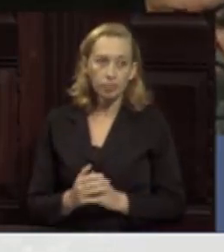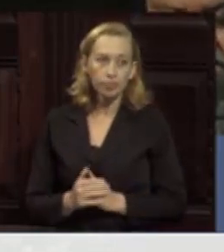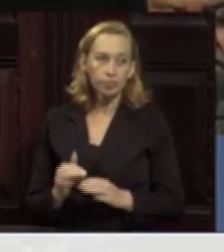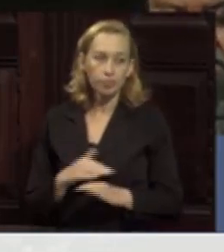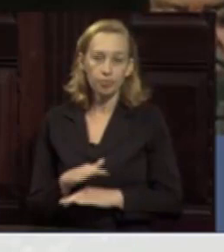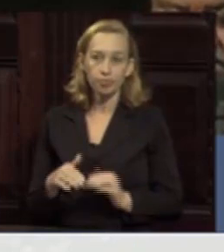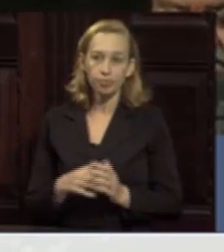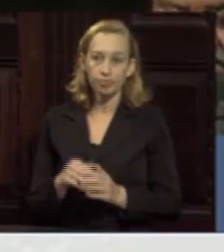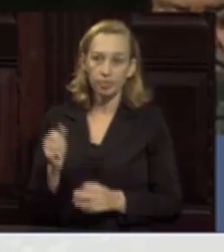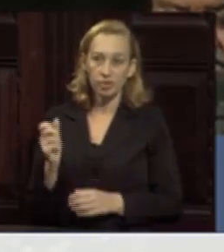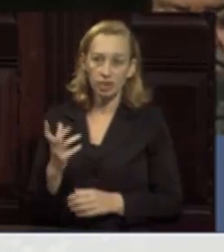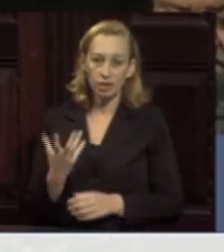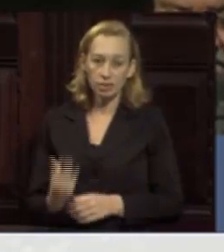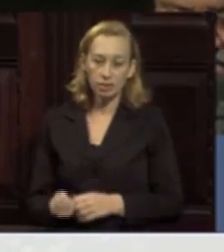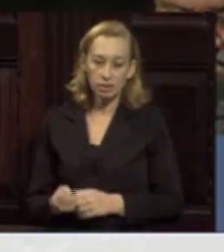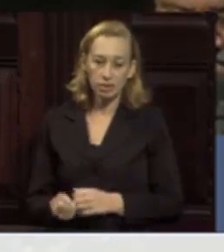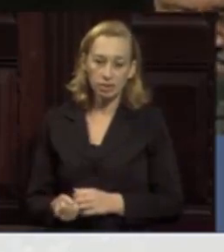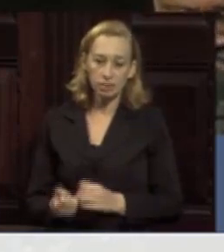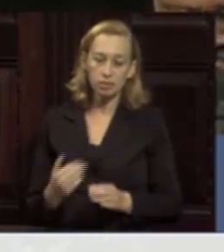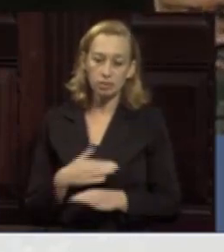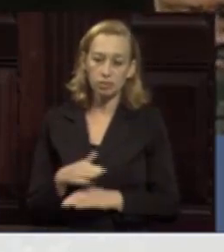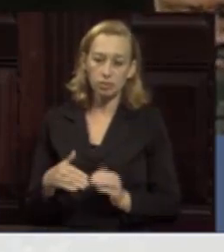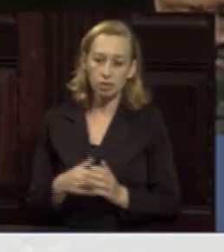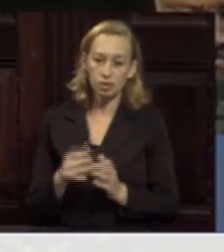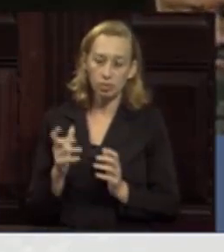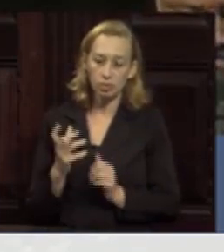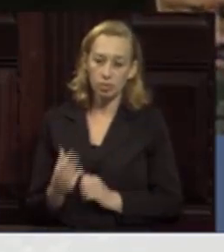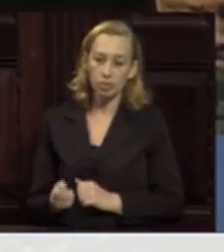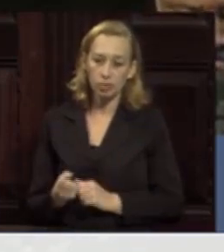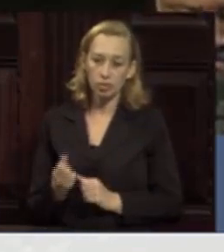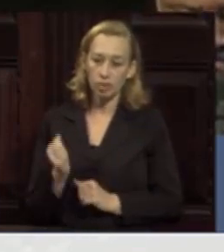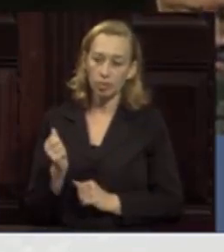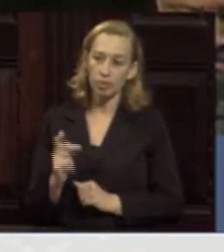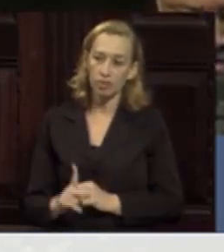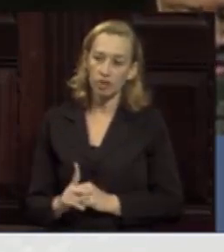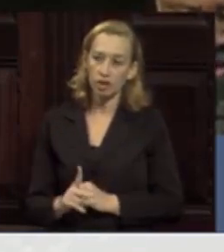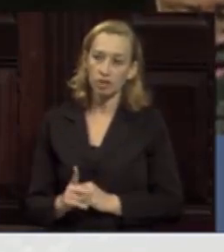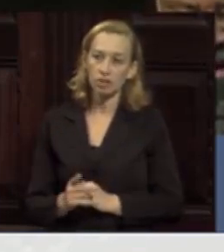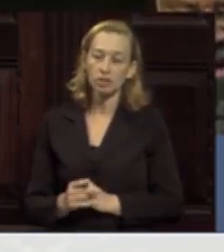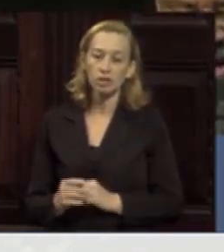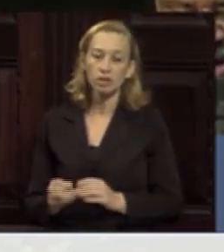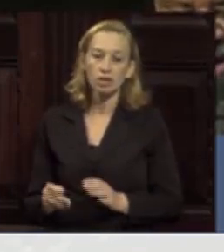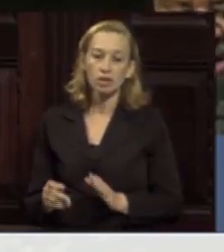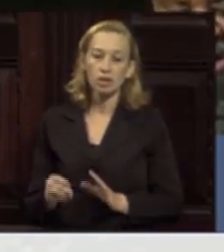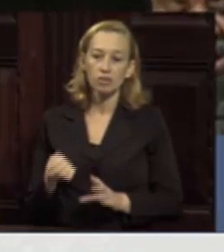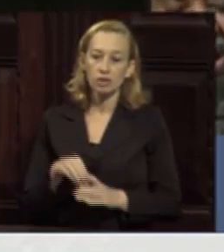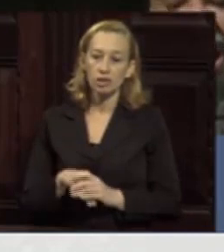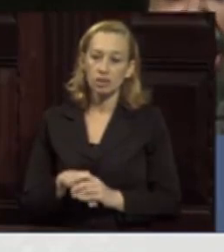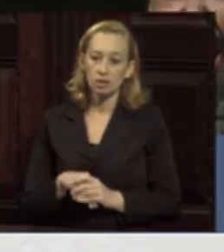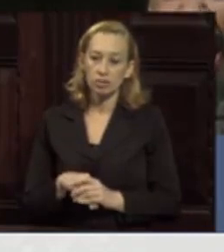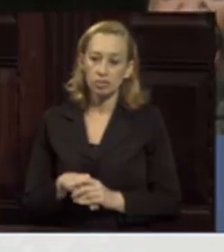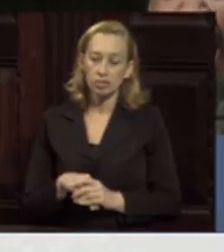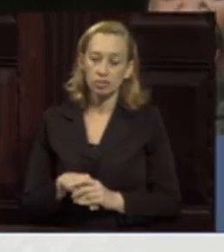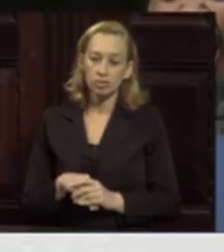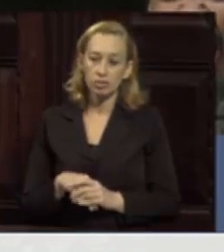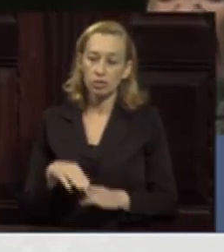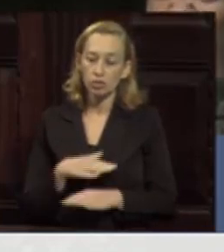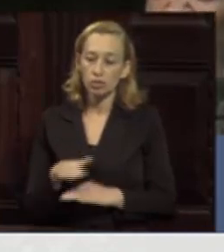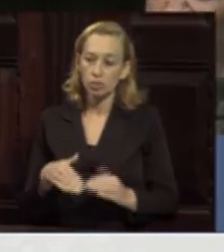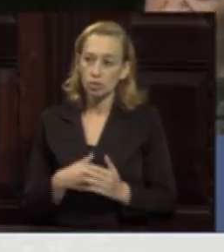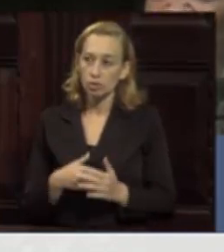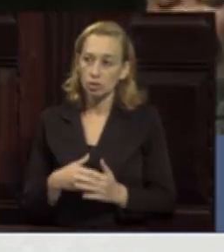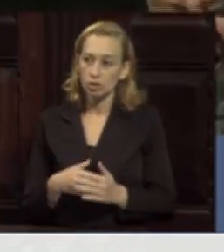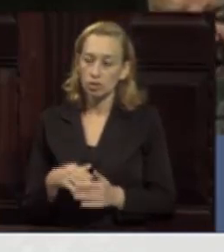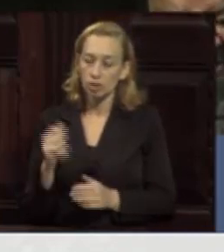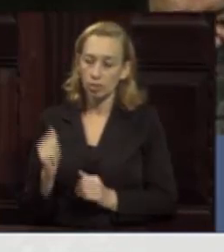favoráveis. Senhores que aprovam, permaneçam como estão. Aprovado. Em votação, o projeto assim emendado. Senhores que aprovam, permaneçam como